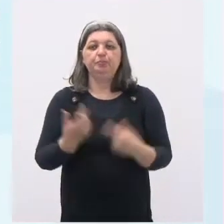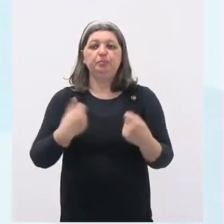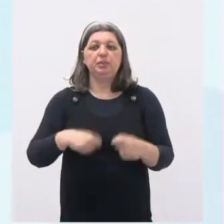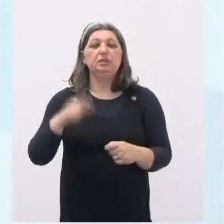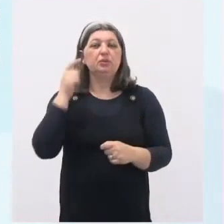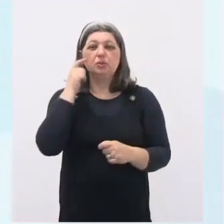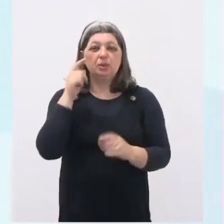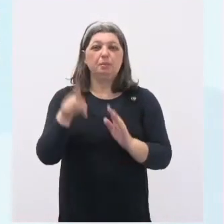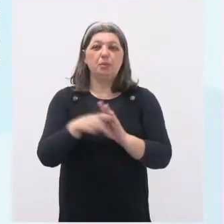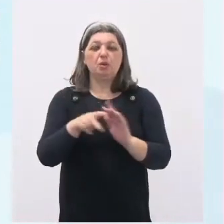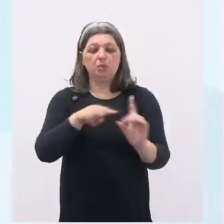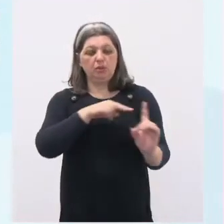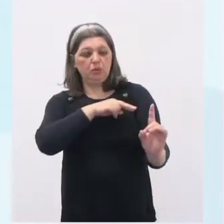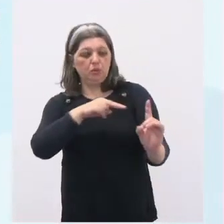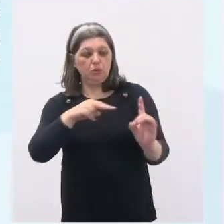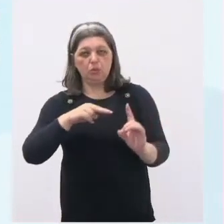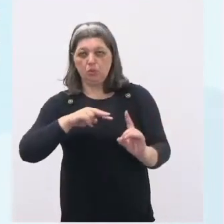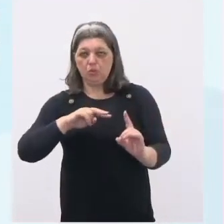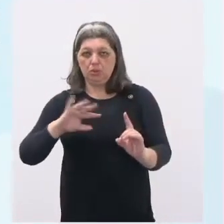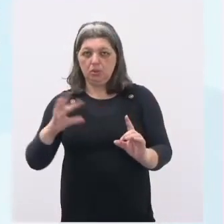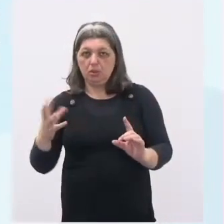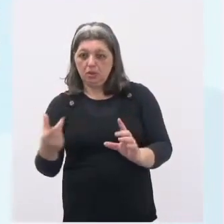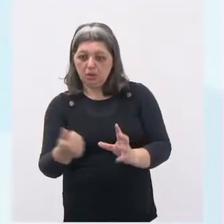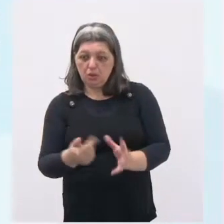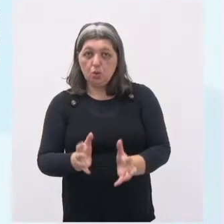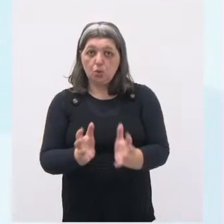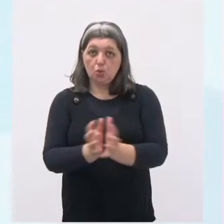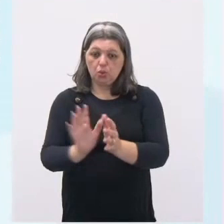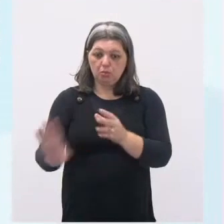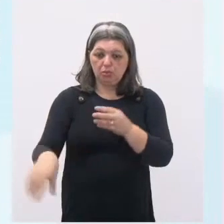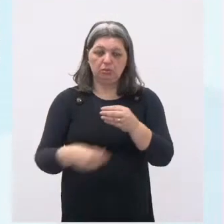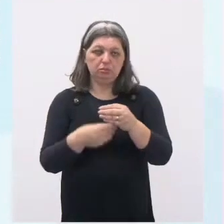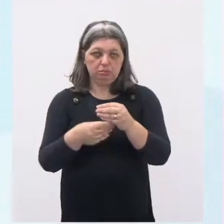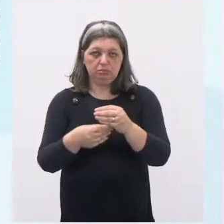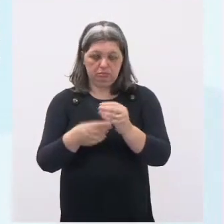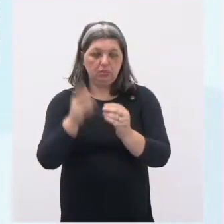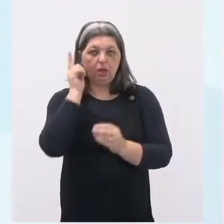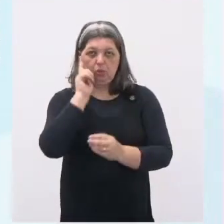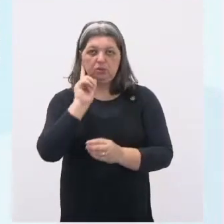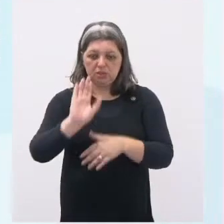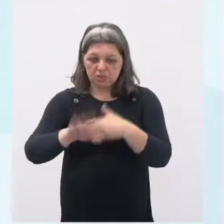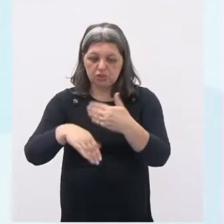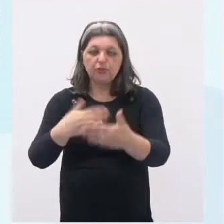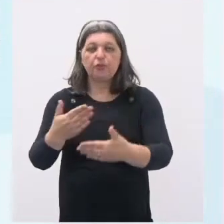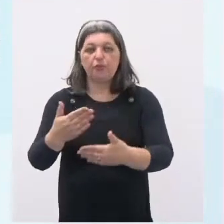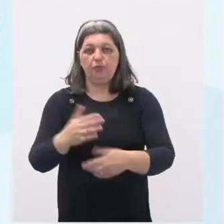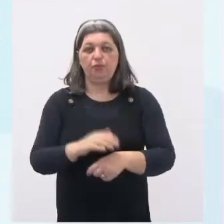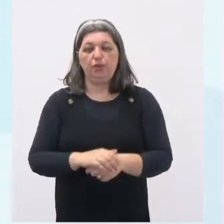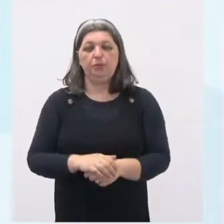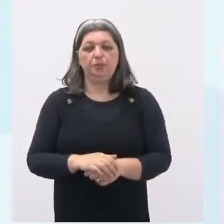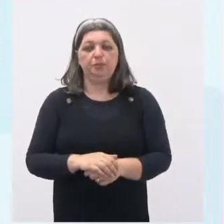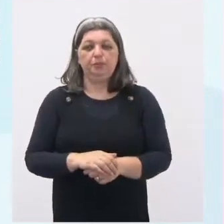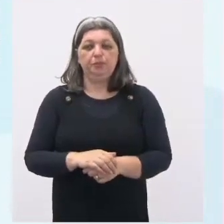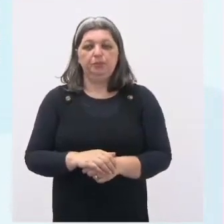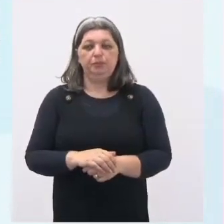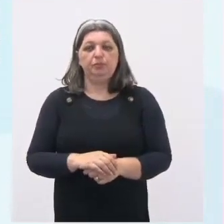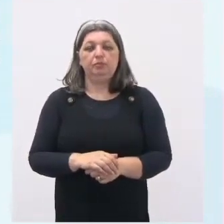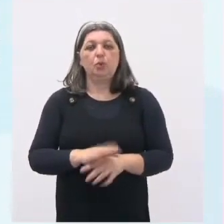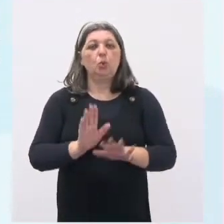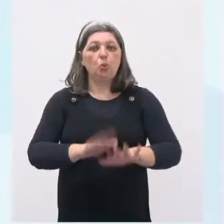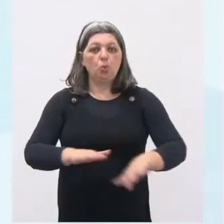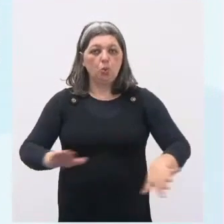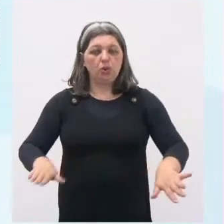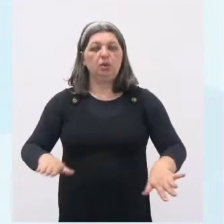visão plural, singular e integral, para que a gente consiga, né, desenvolver aí a nossa criança,